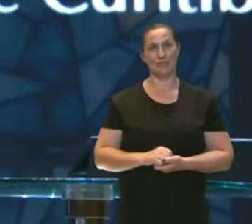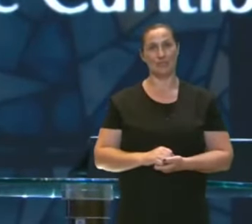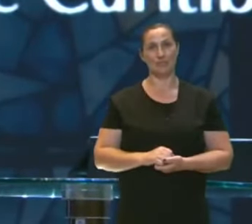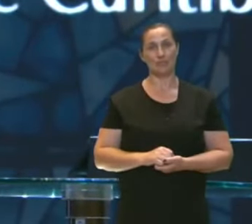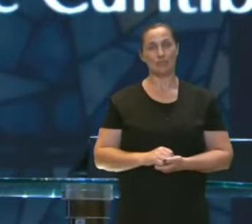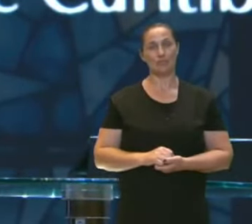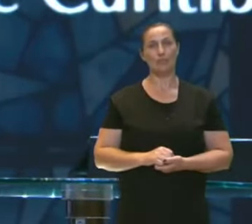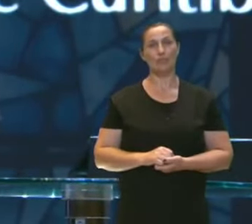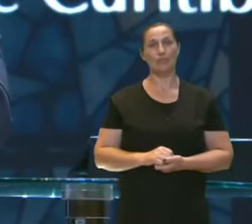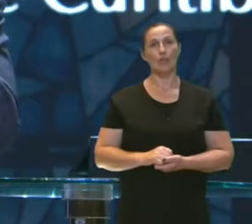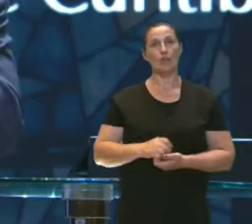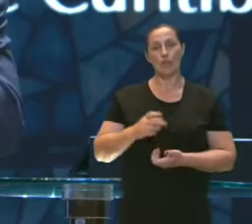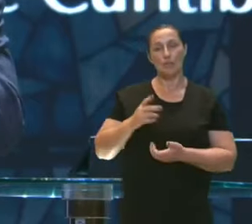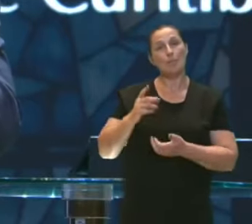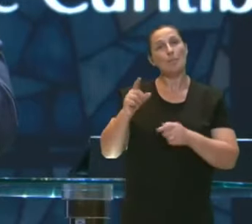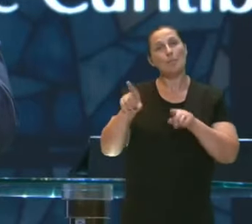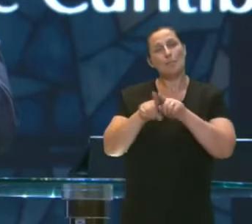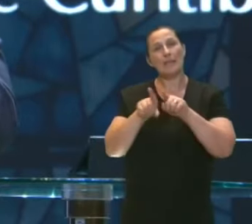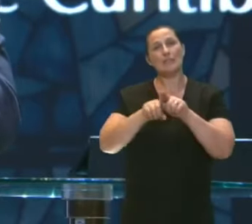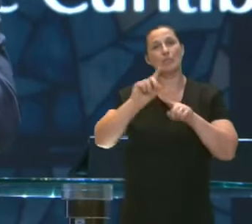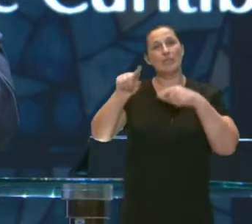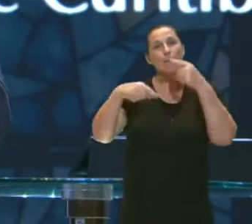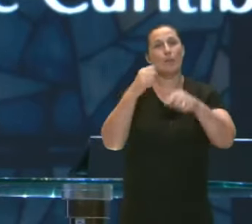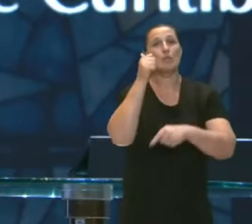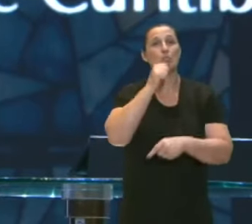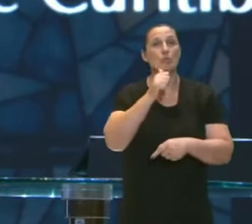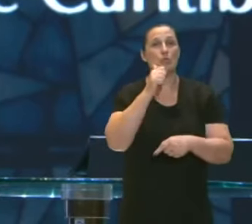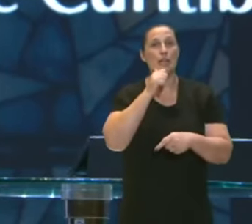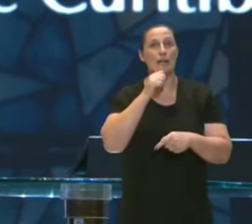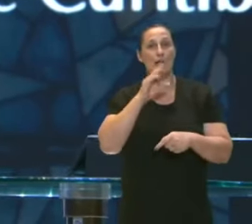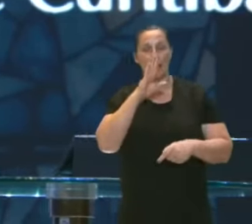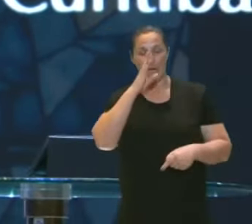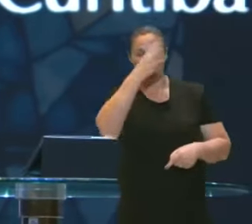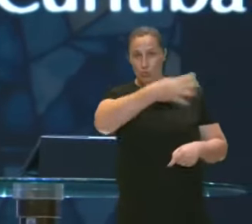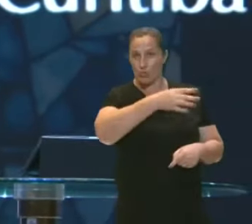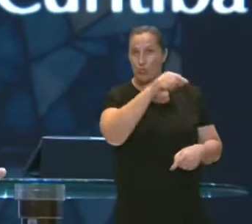imoral e continuar sendo fiel a Deus.